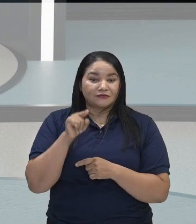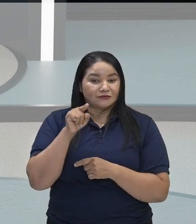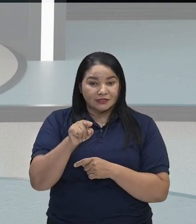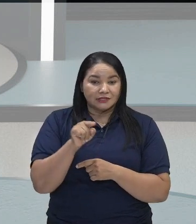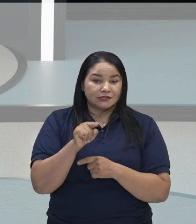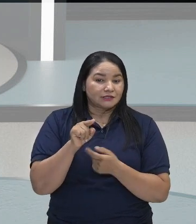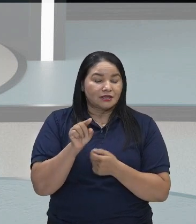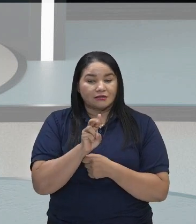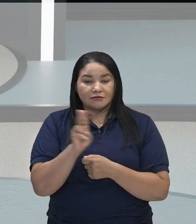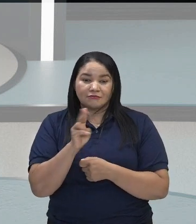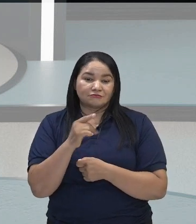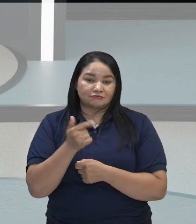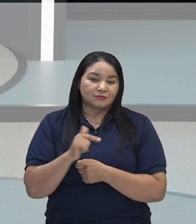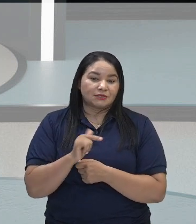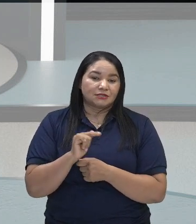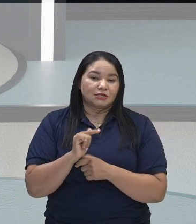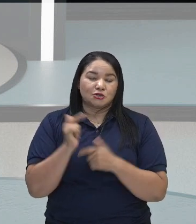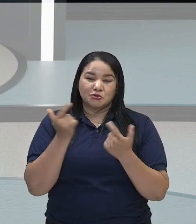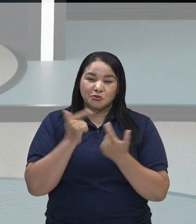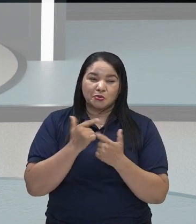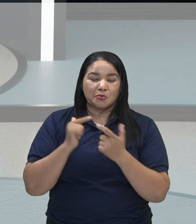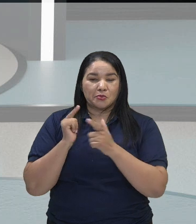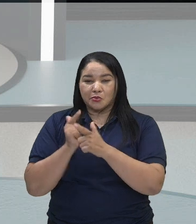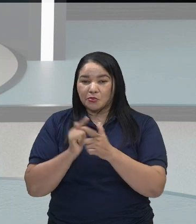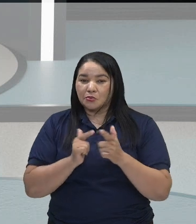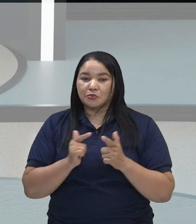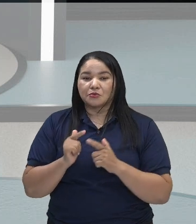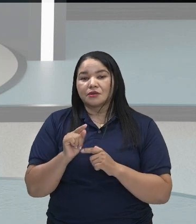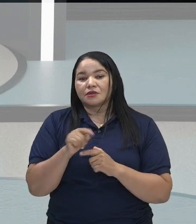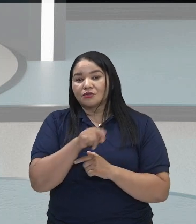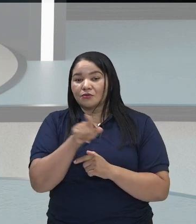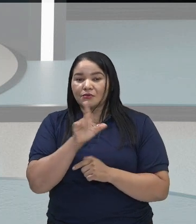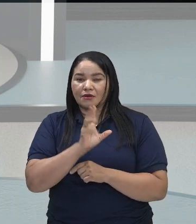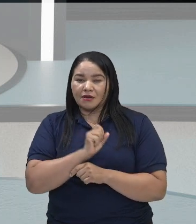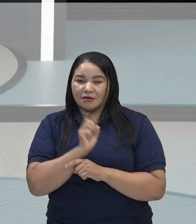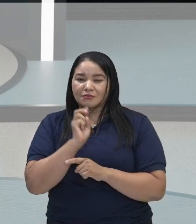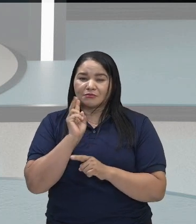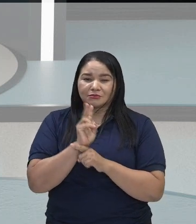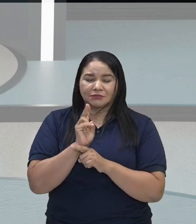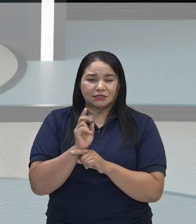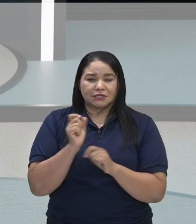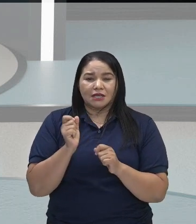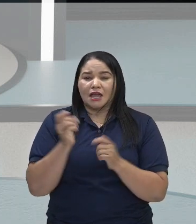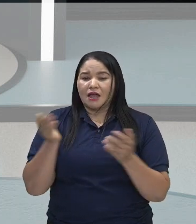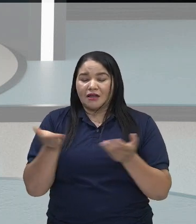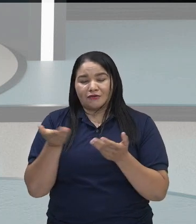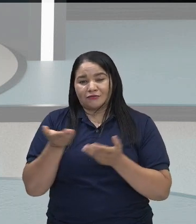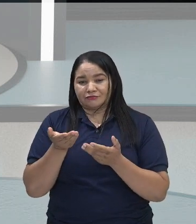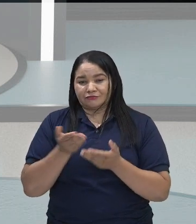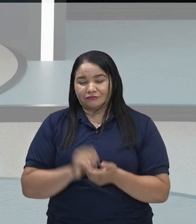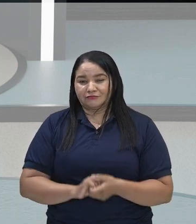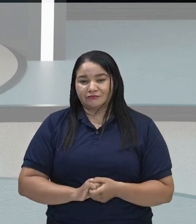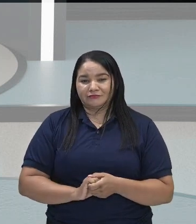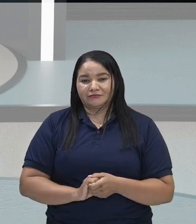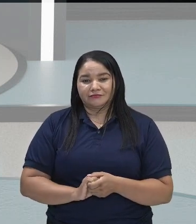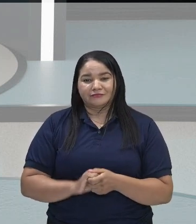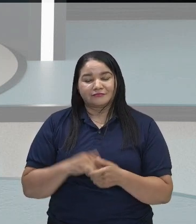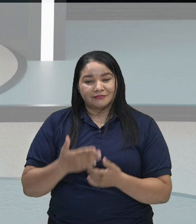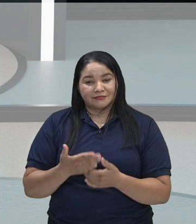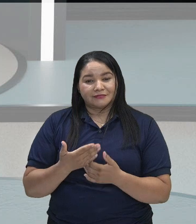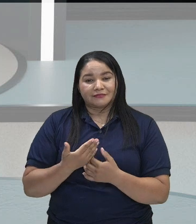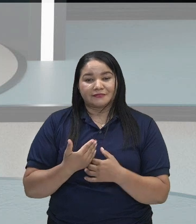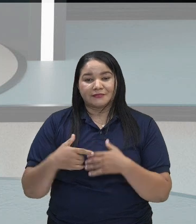sem nome, que zomba dos outros, que ama e protesta? E agora, José? De Carlos